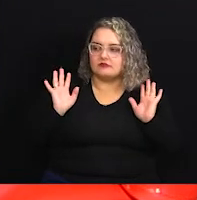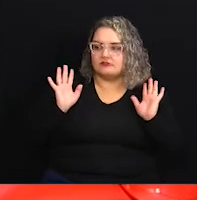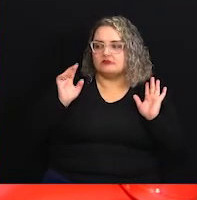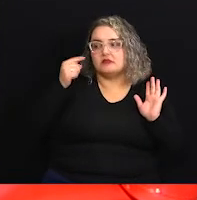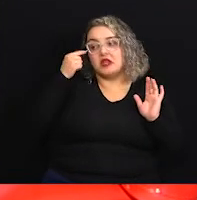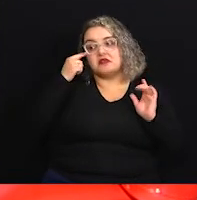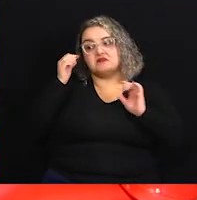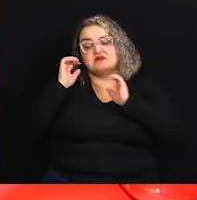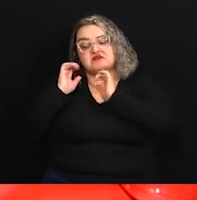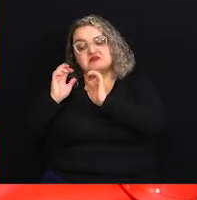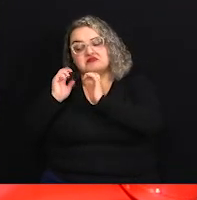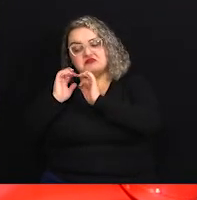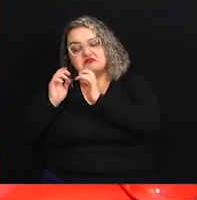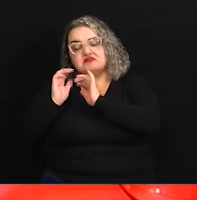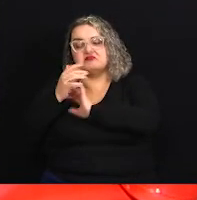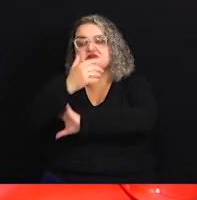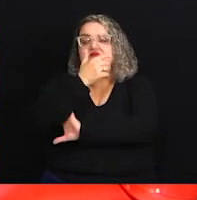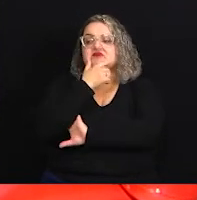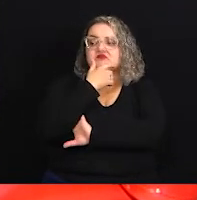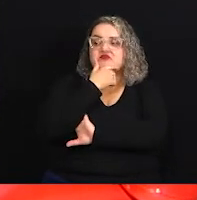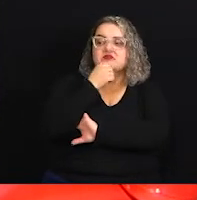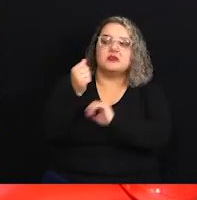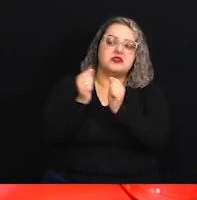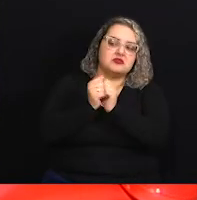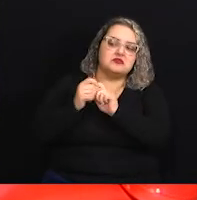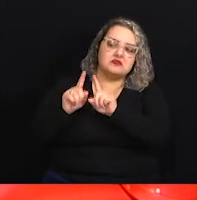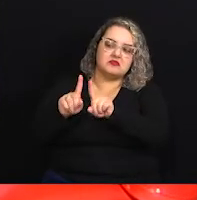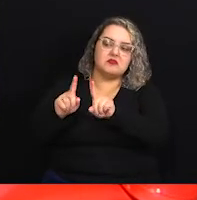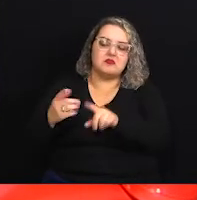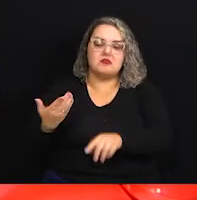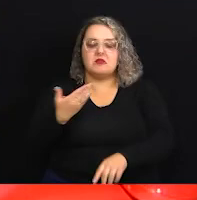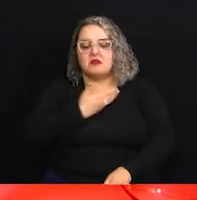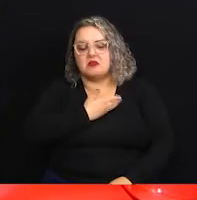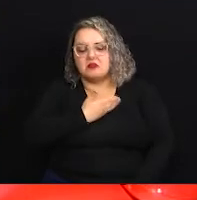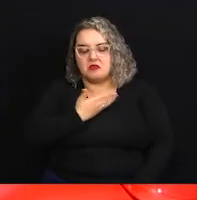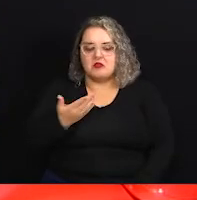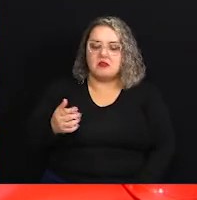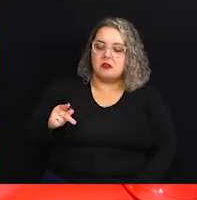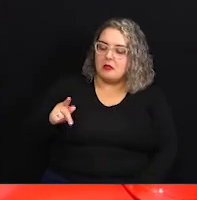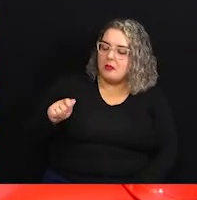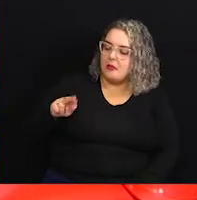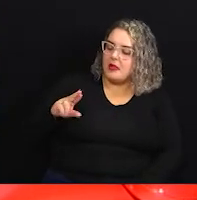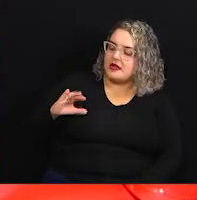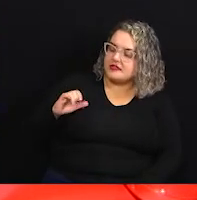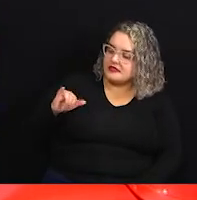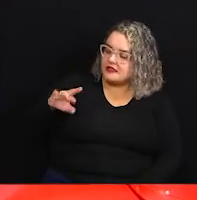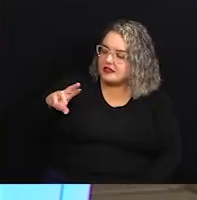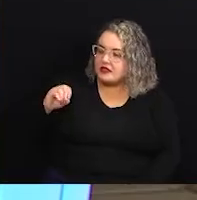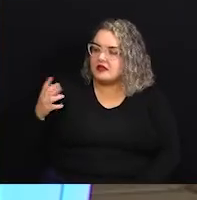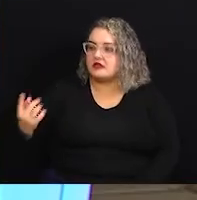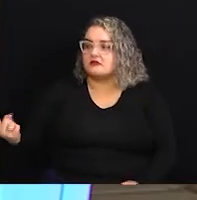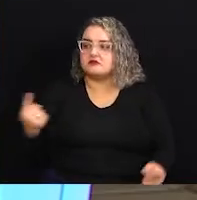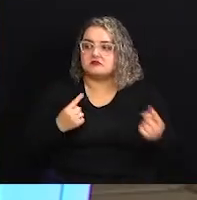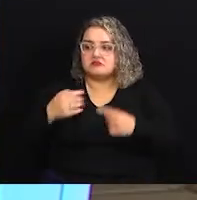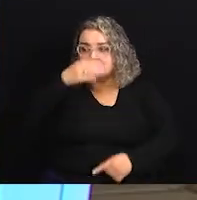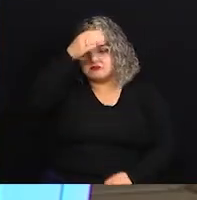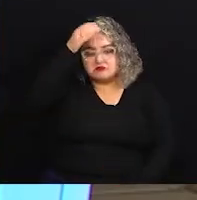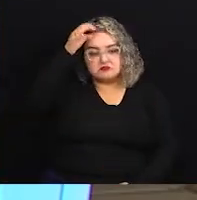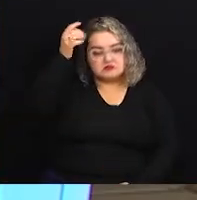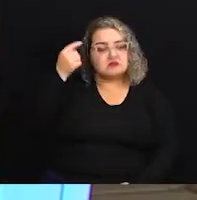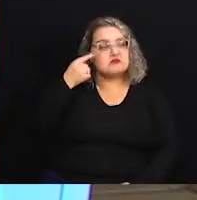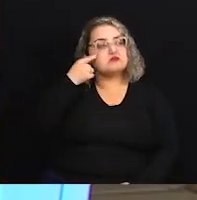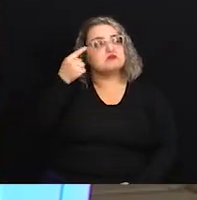vou pensando, junto com meus parceiros, junto com os amigos que vêm visitar, junto com clientes que entram aqui na loja. Cada um